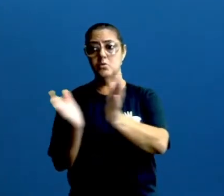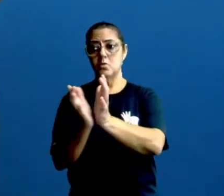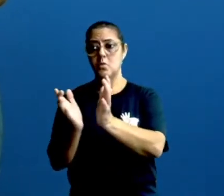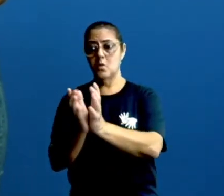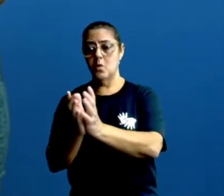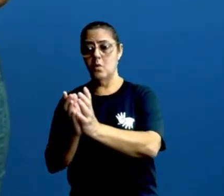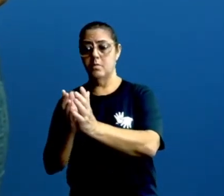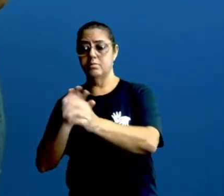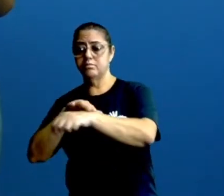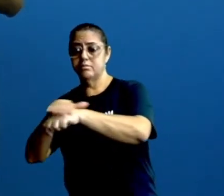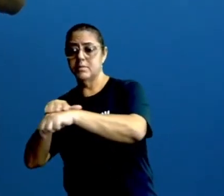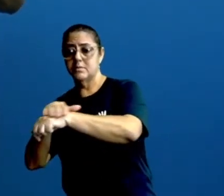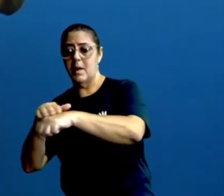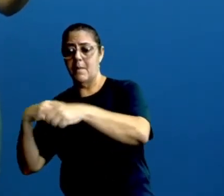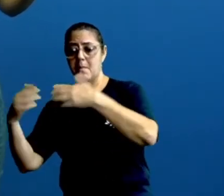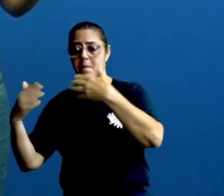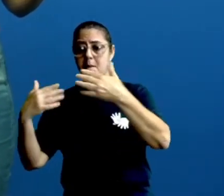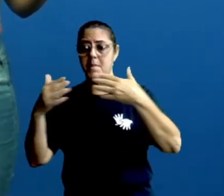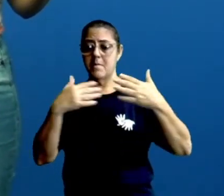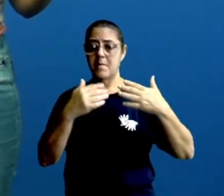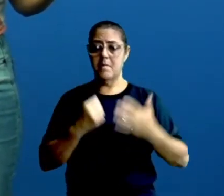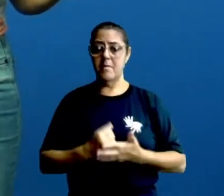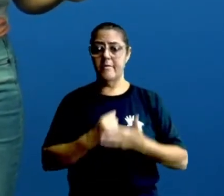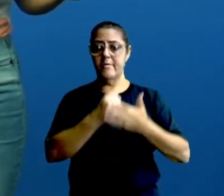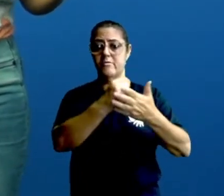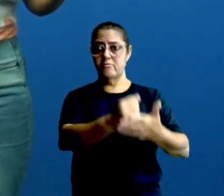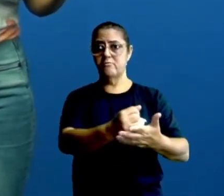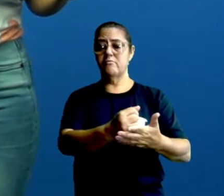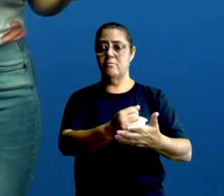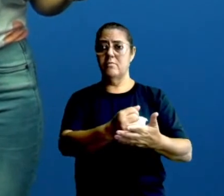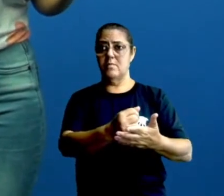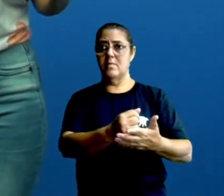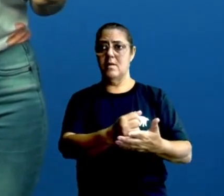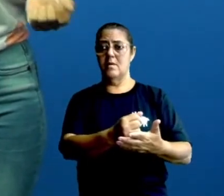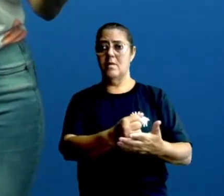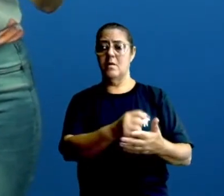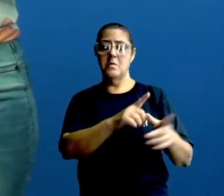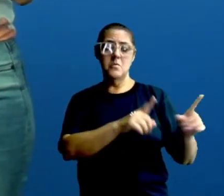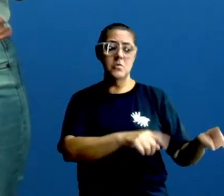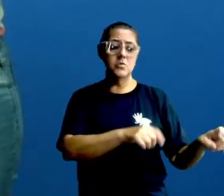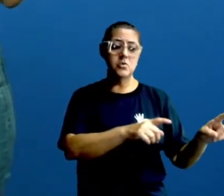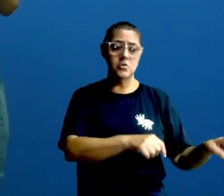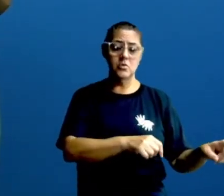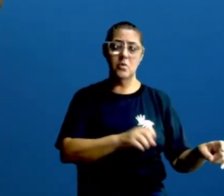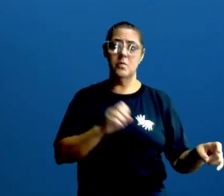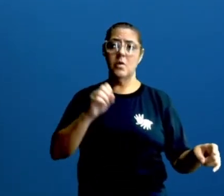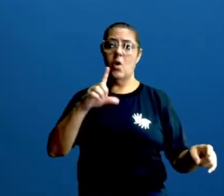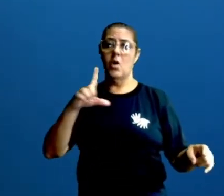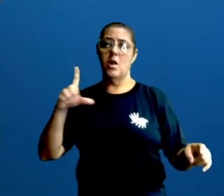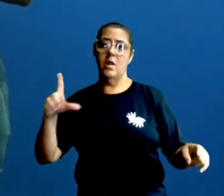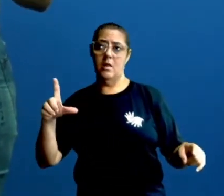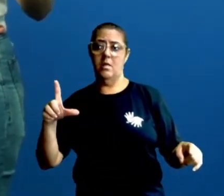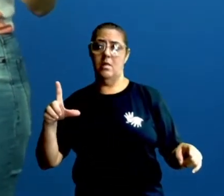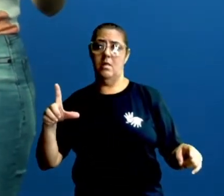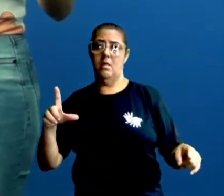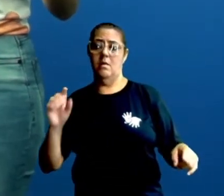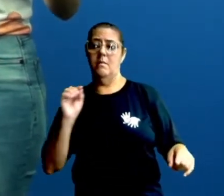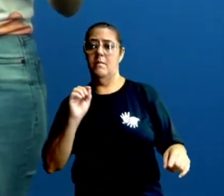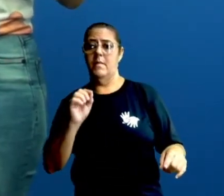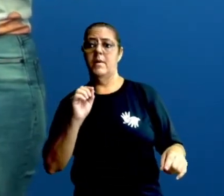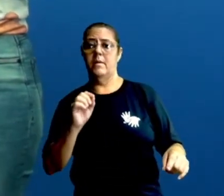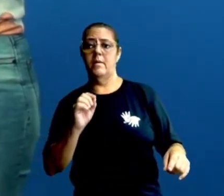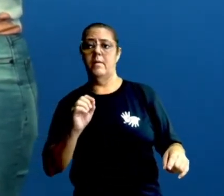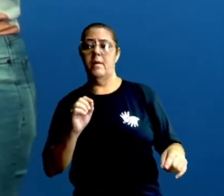da Mata Norte e da Mata Sul e vai dar apoio logístico aos senhores de engenho de Olinda. Então, para que